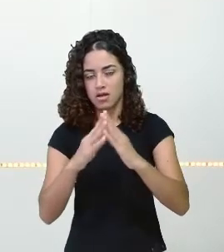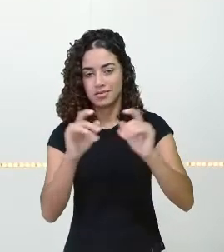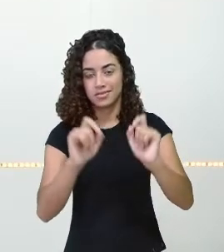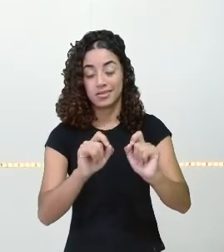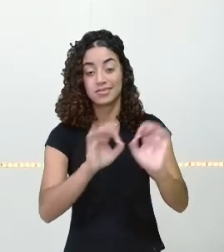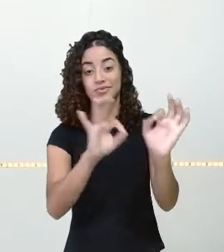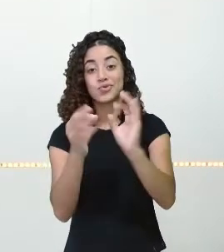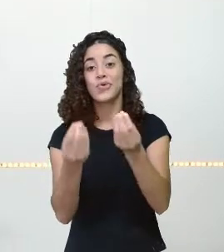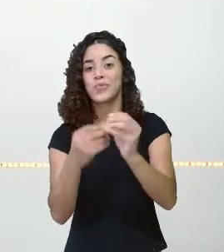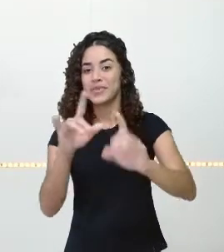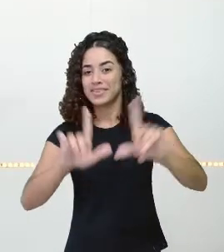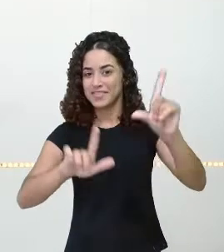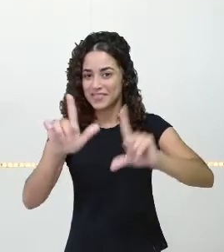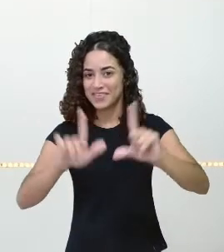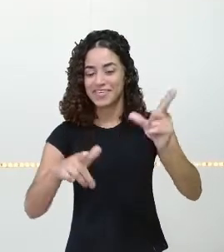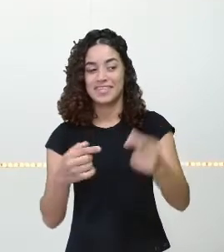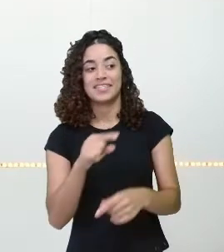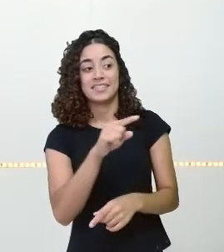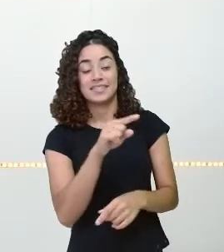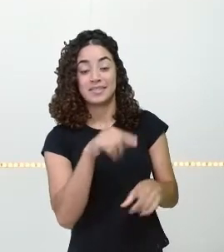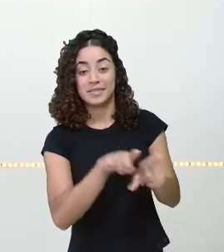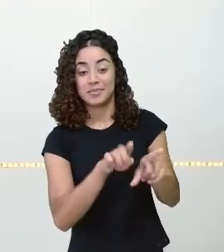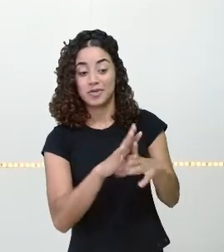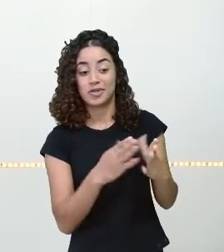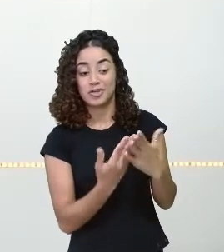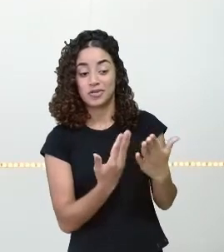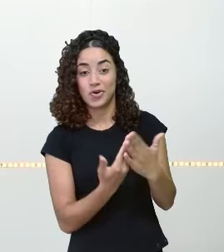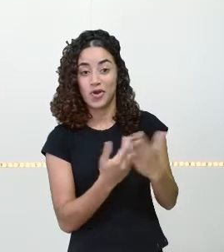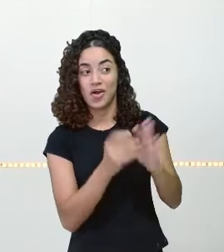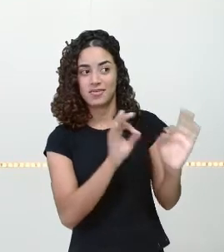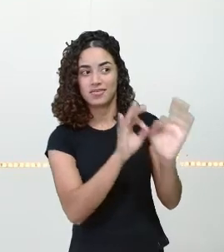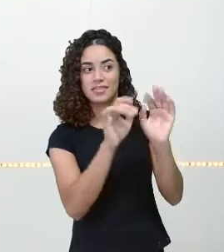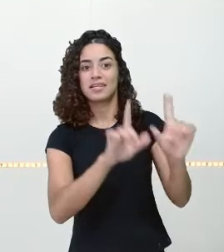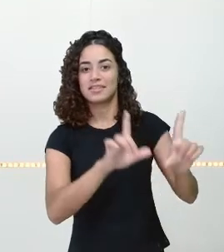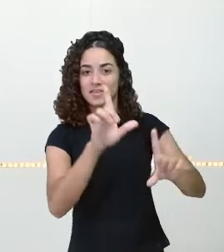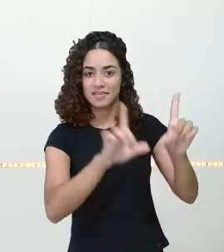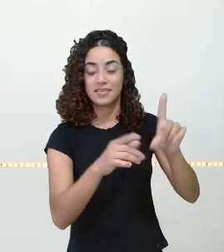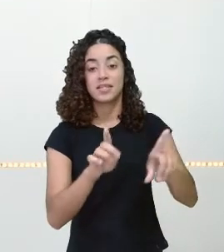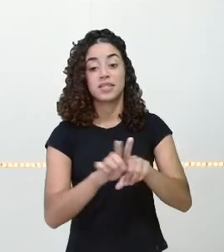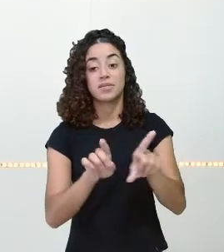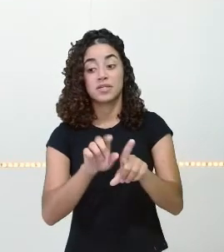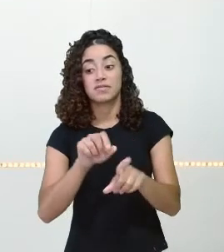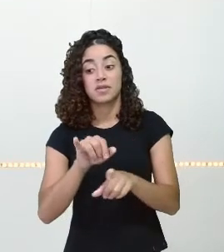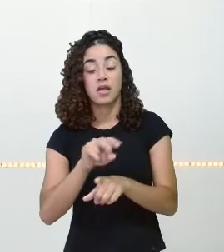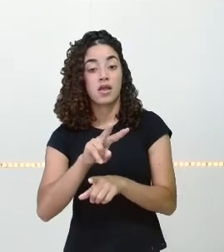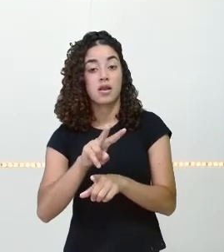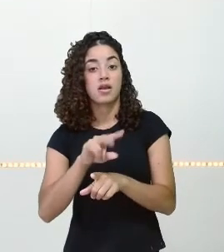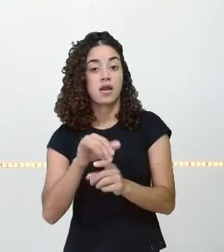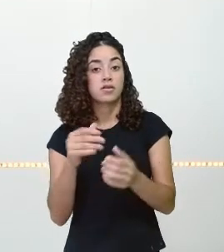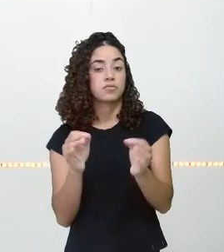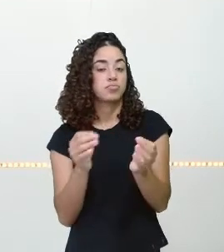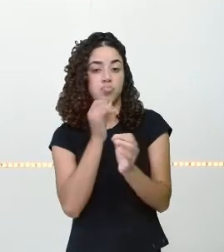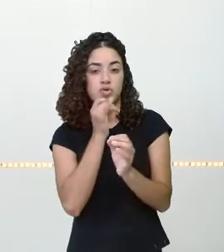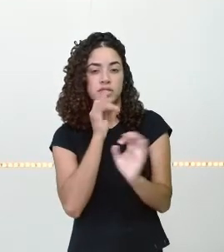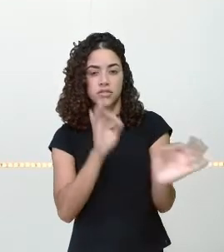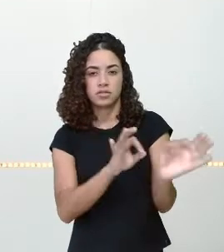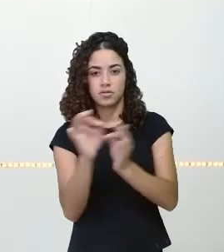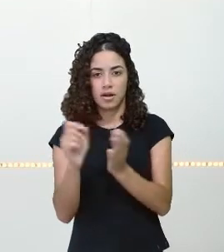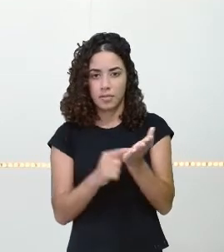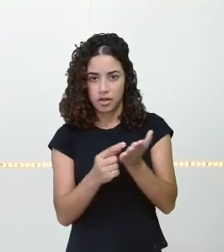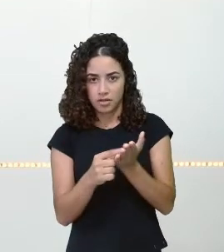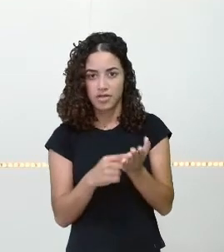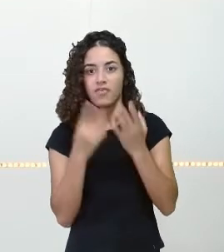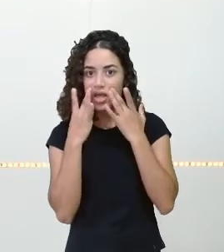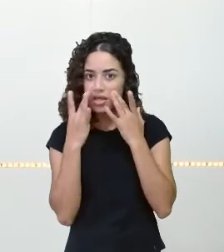assistindo pela TV, na escola assistindo pela TV, quem está nos acompanhando pelo aplicativo, fica bem atento,